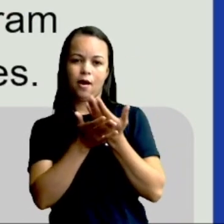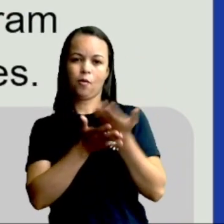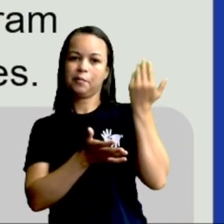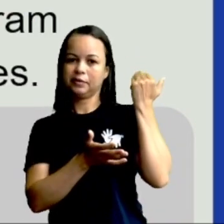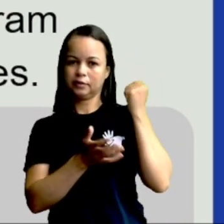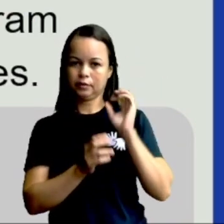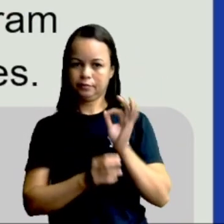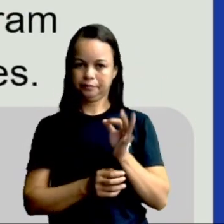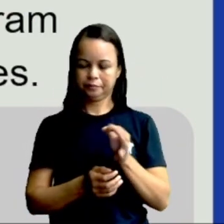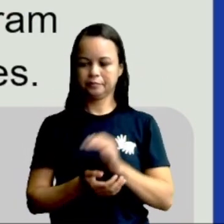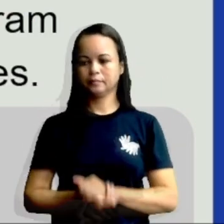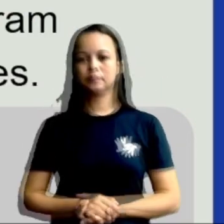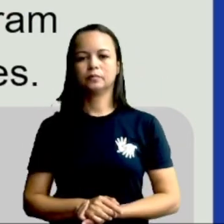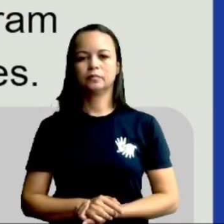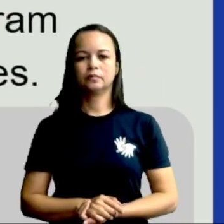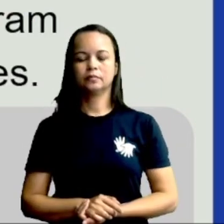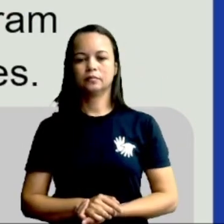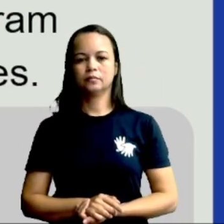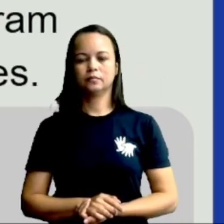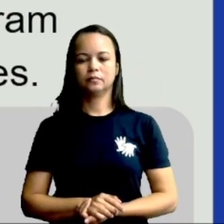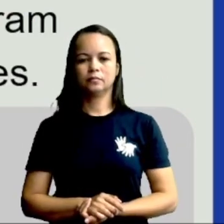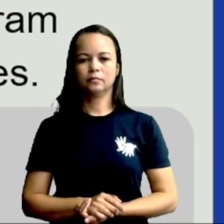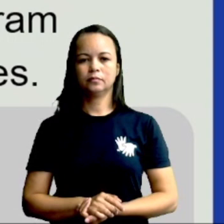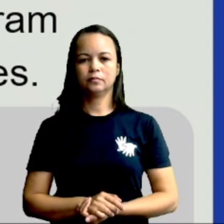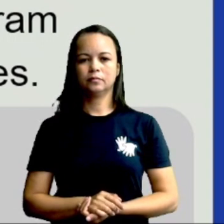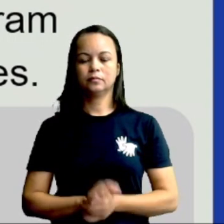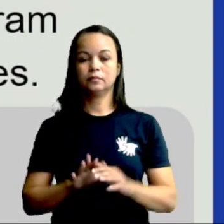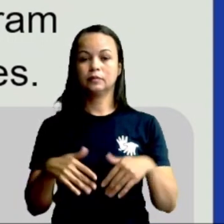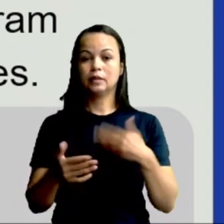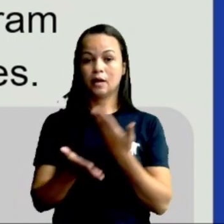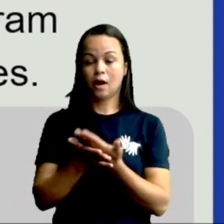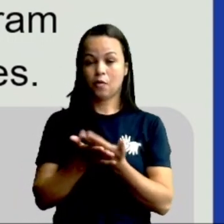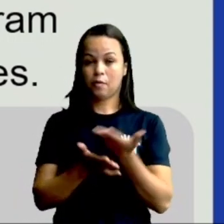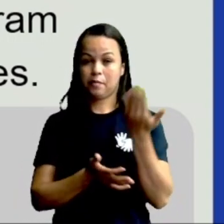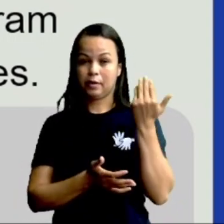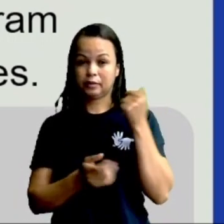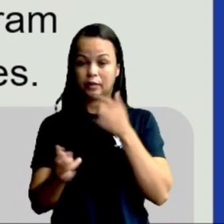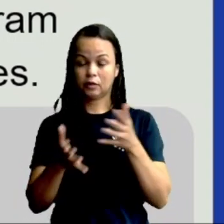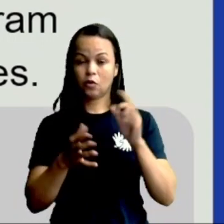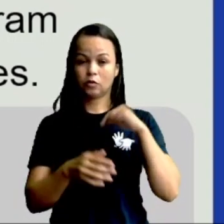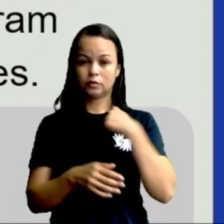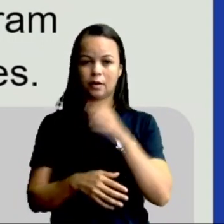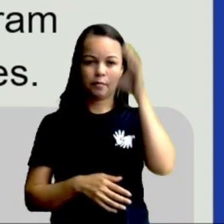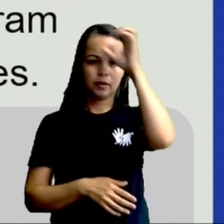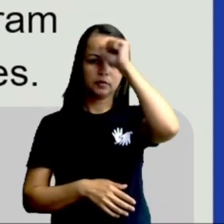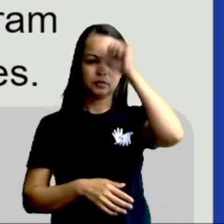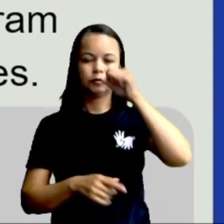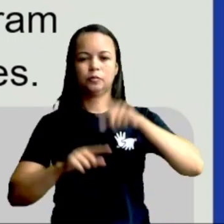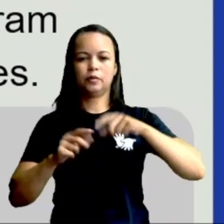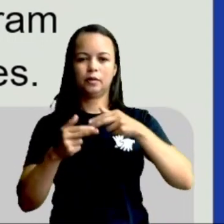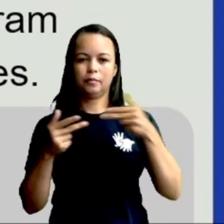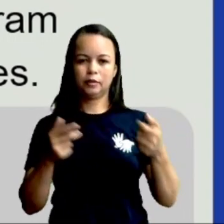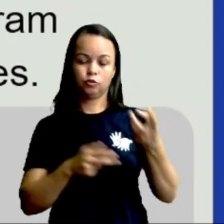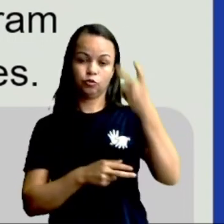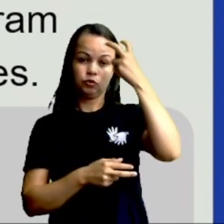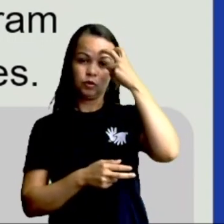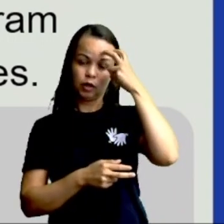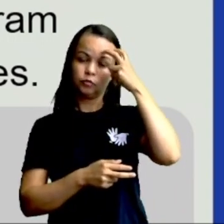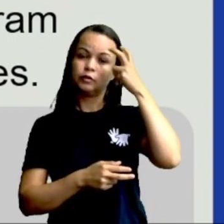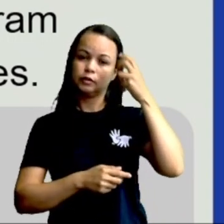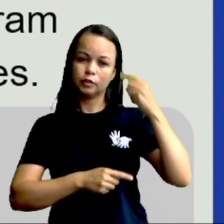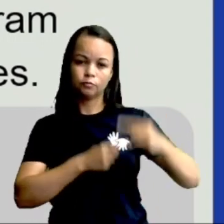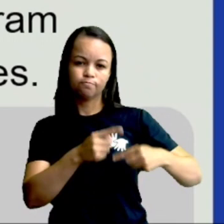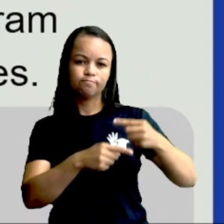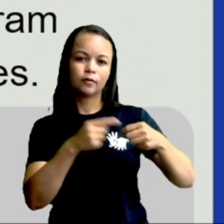tá certo? Então, na aula passada, nós aprendemos sobre os elementos culturais que são de herança